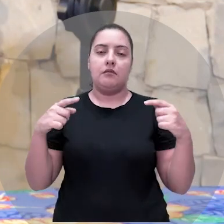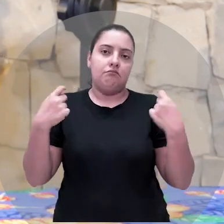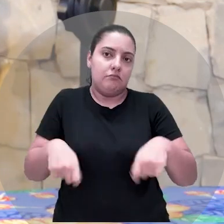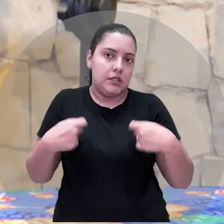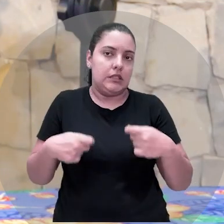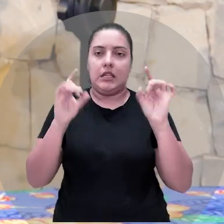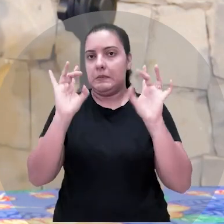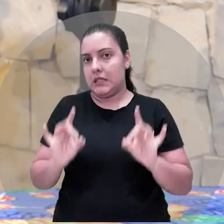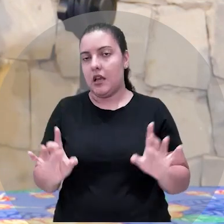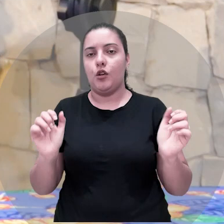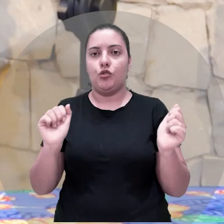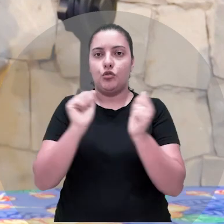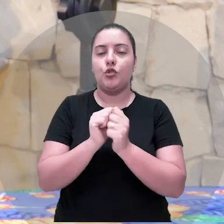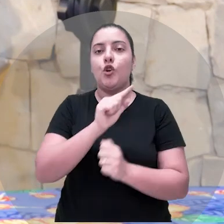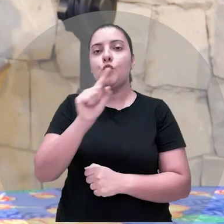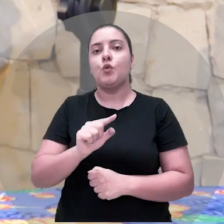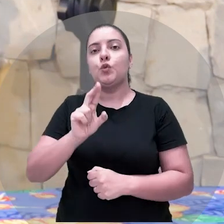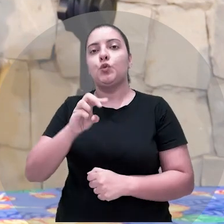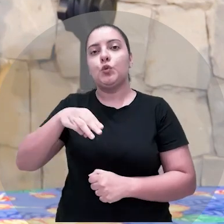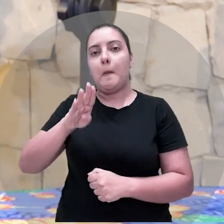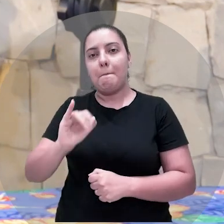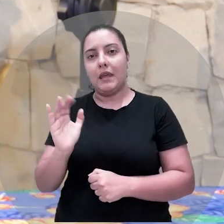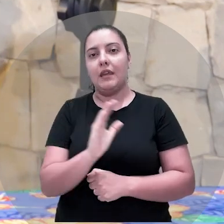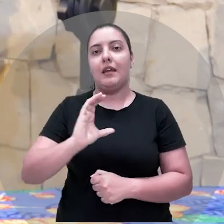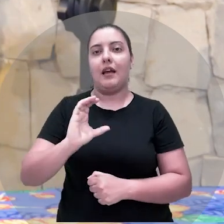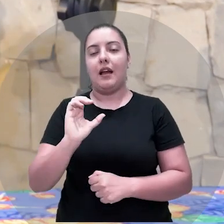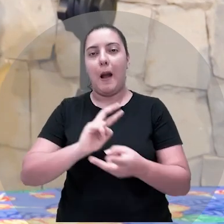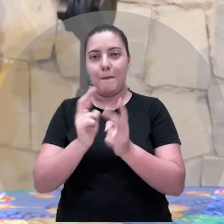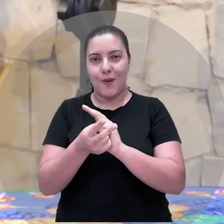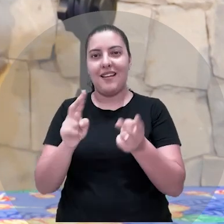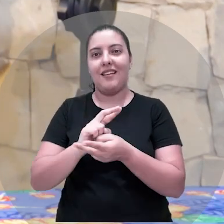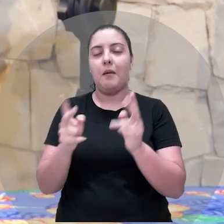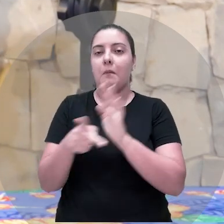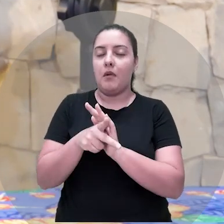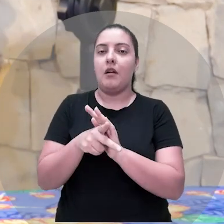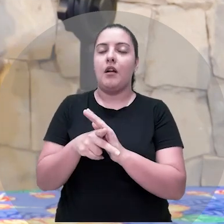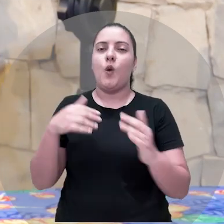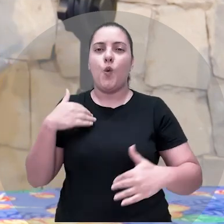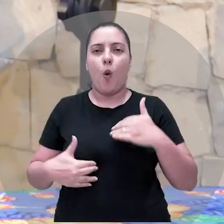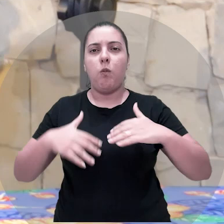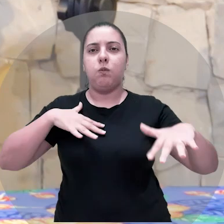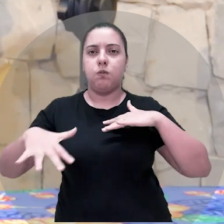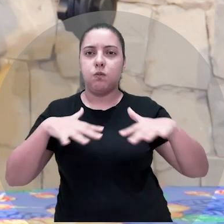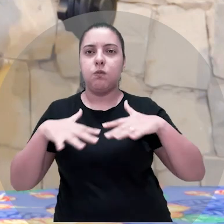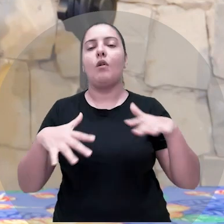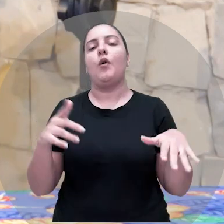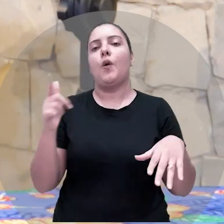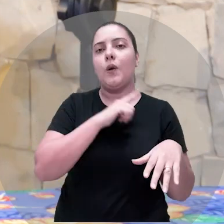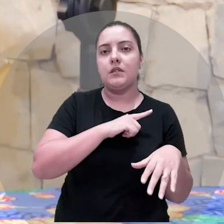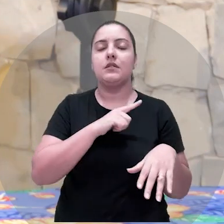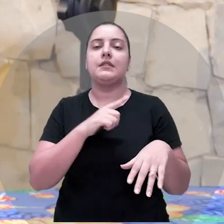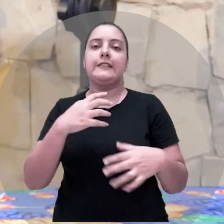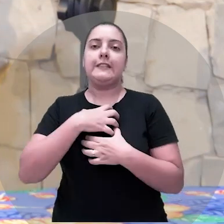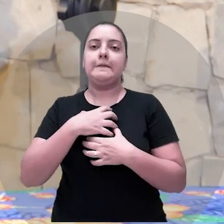pudesse influenciar muito para dentro da capoeira né e a capoeira também trouxe o espaço para musicalização que é outra